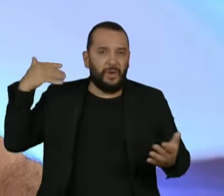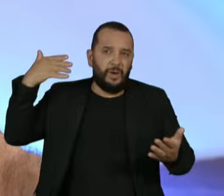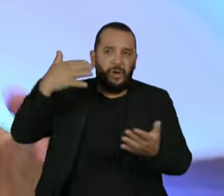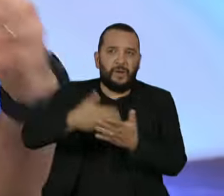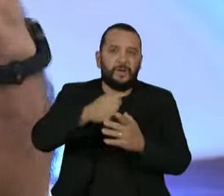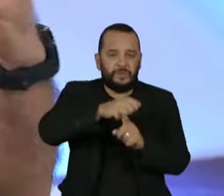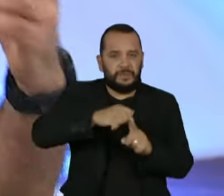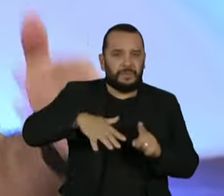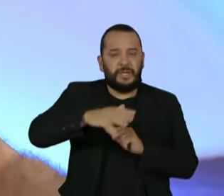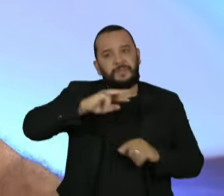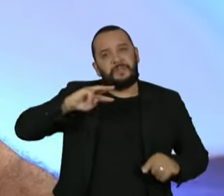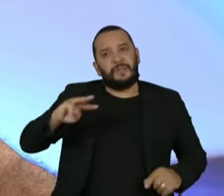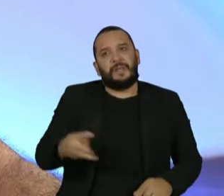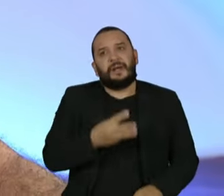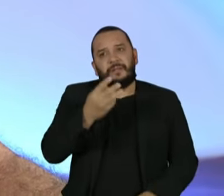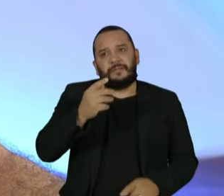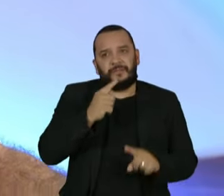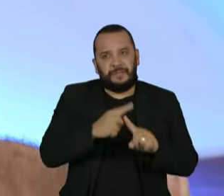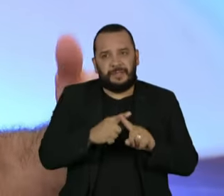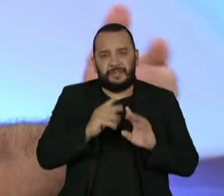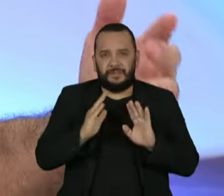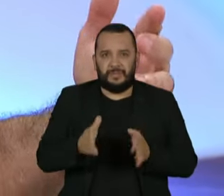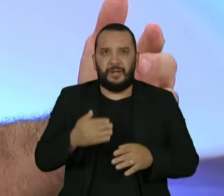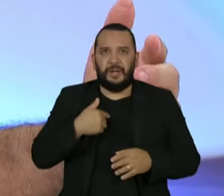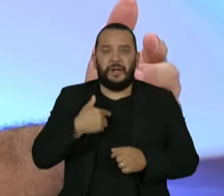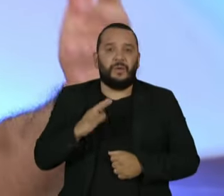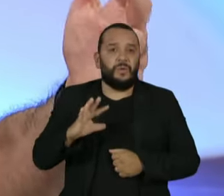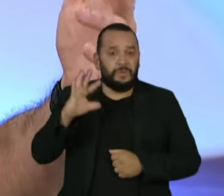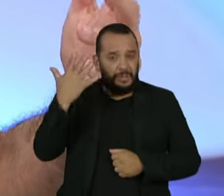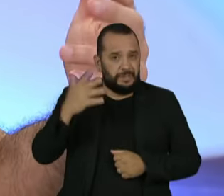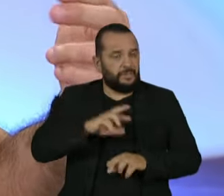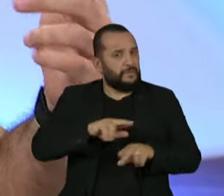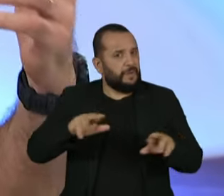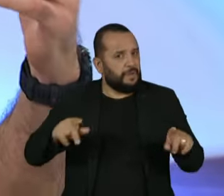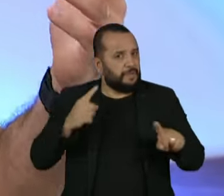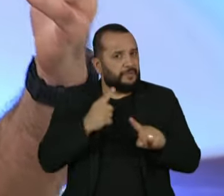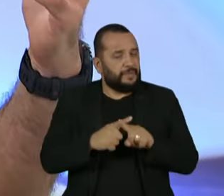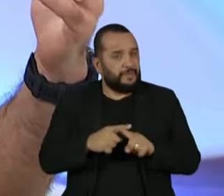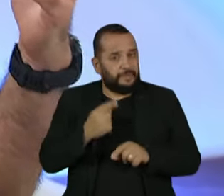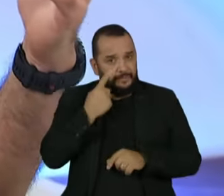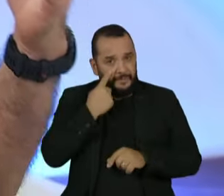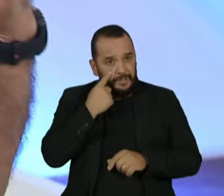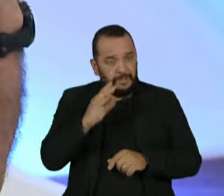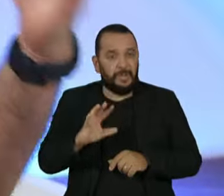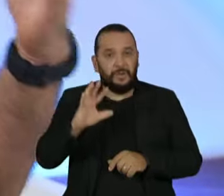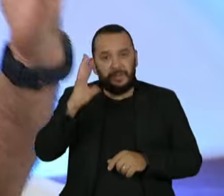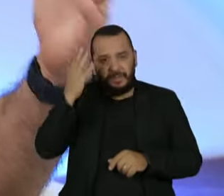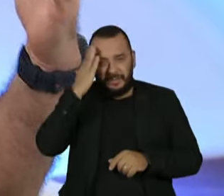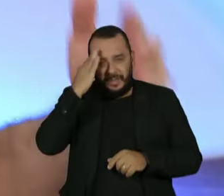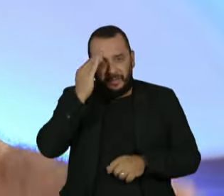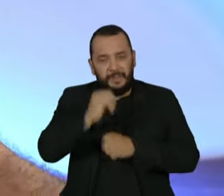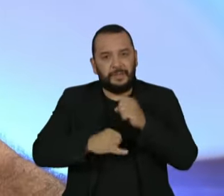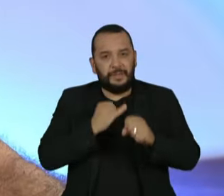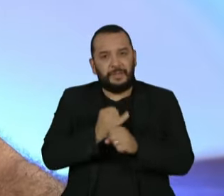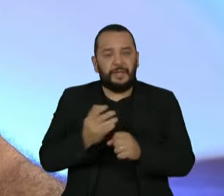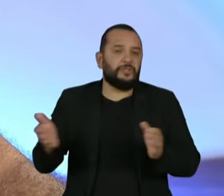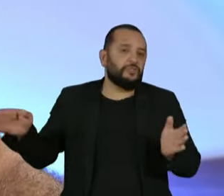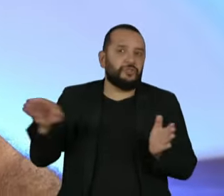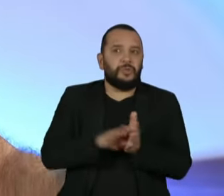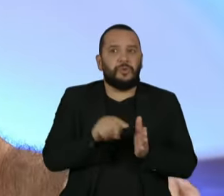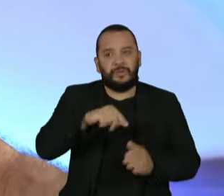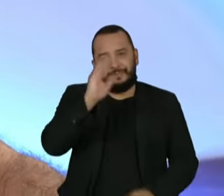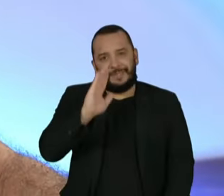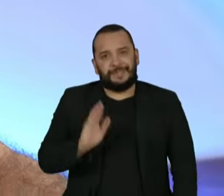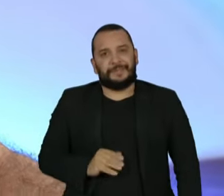em grande escala como tá acontecendo agora talvez dezenas de vezes veja o que aconteceu quando a internet chegou no Brasil